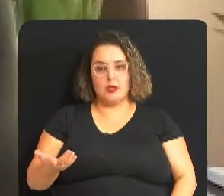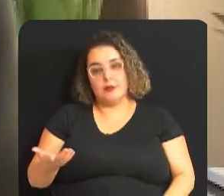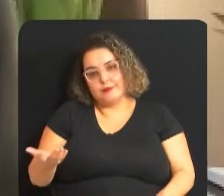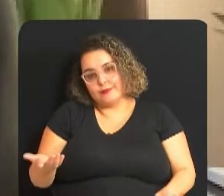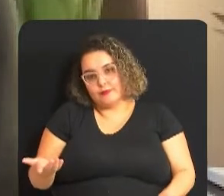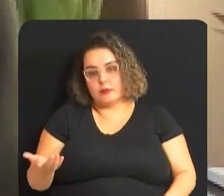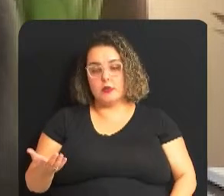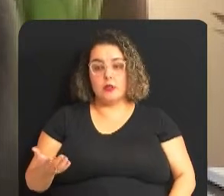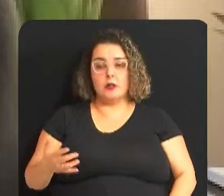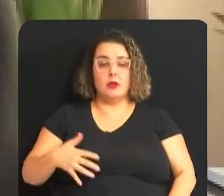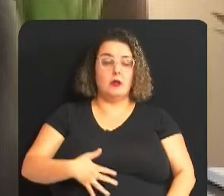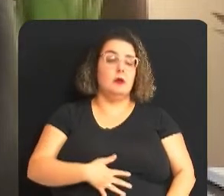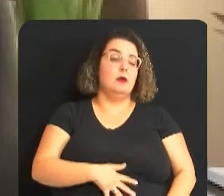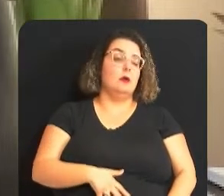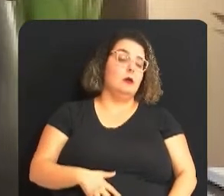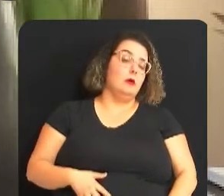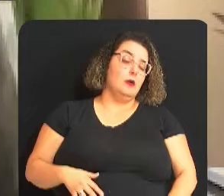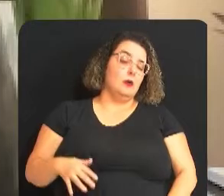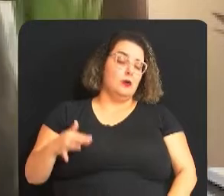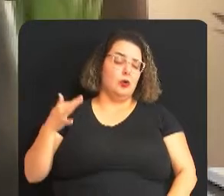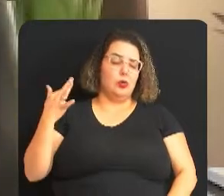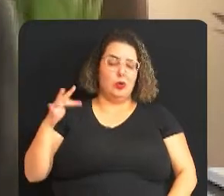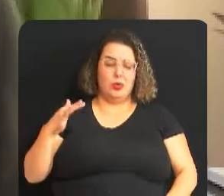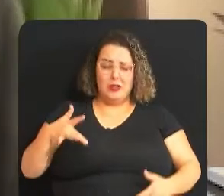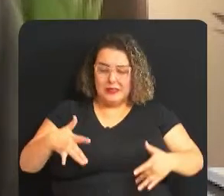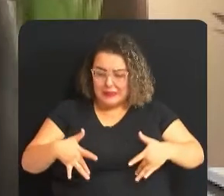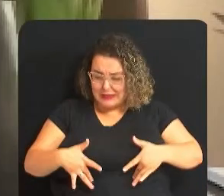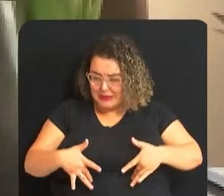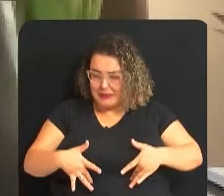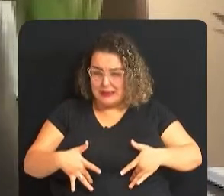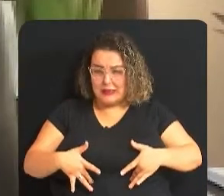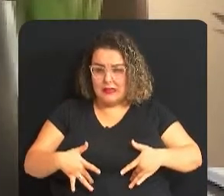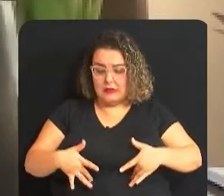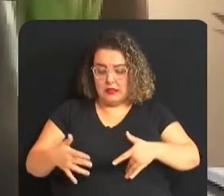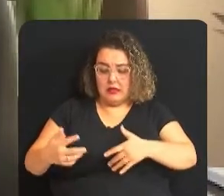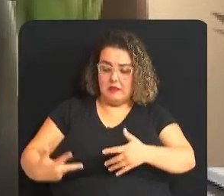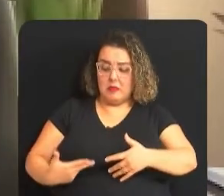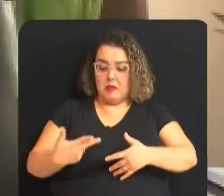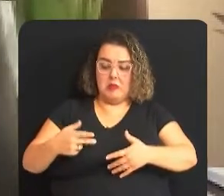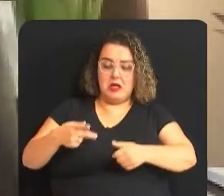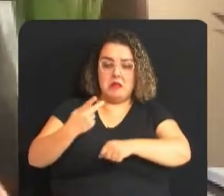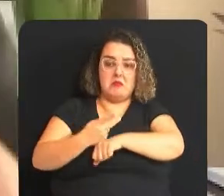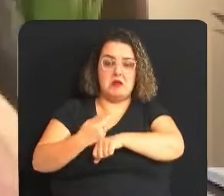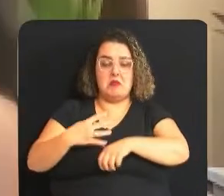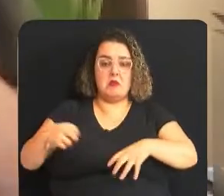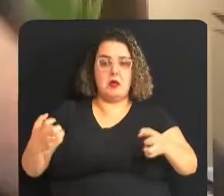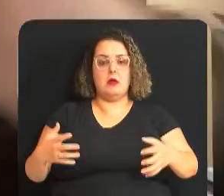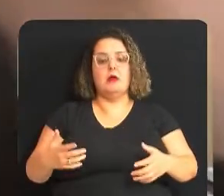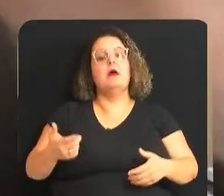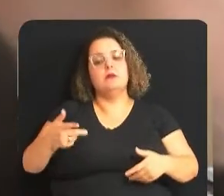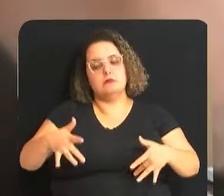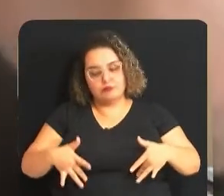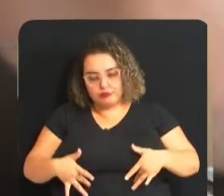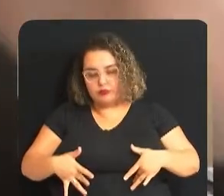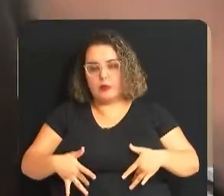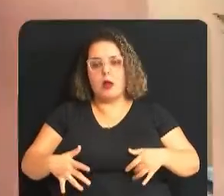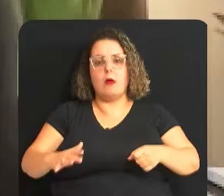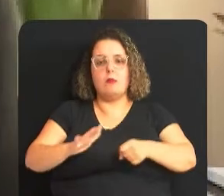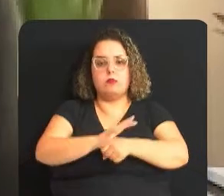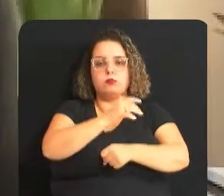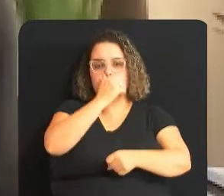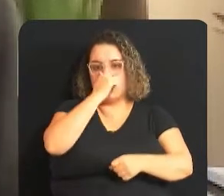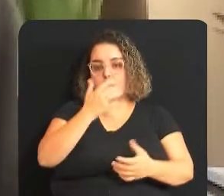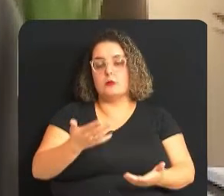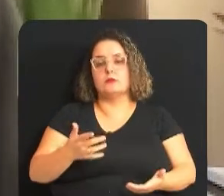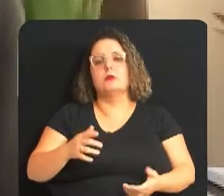tendo cólica de rim e simplesmente trata a pedra. Eu vou operar a pedra, tirei a pedra, e dali a pouco o rim parou, entupiu, e ele vai para